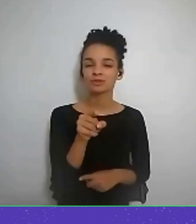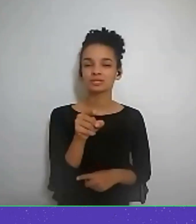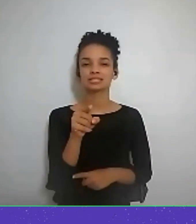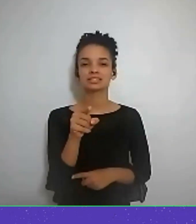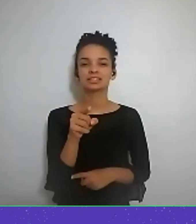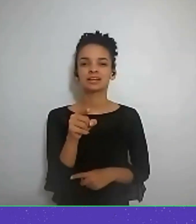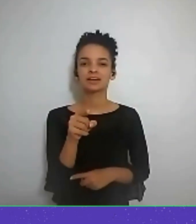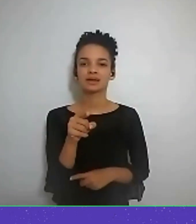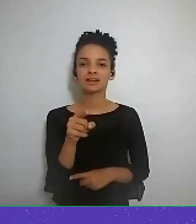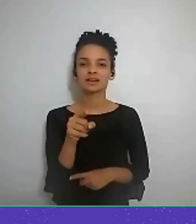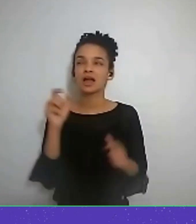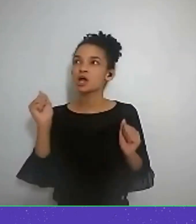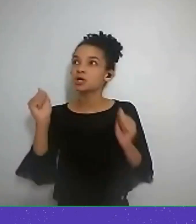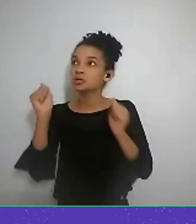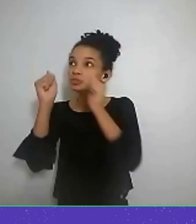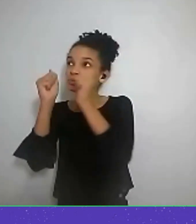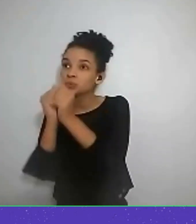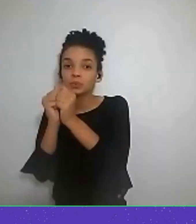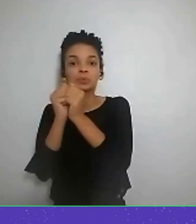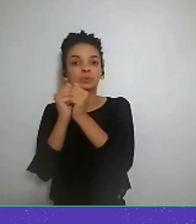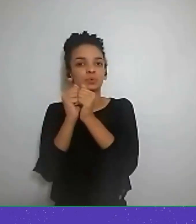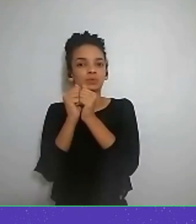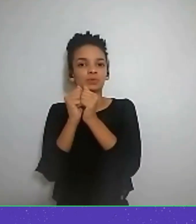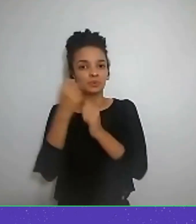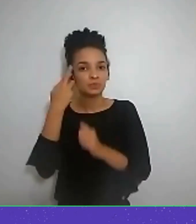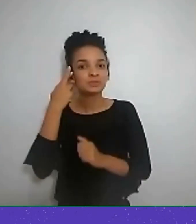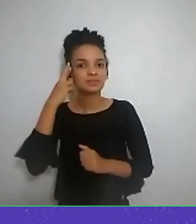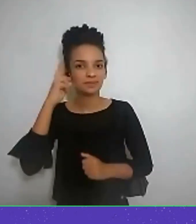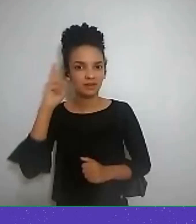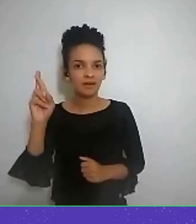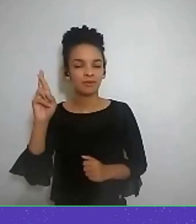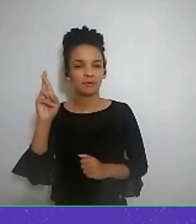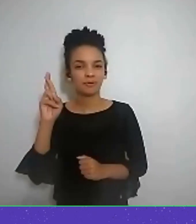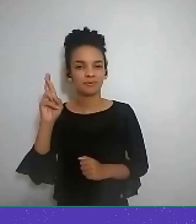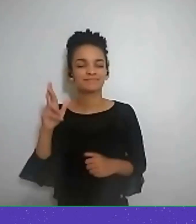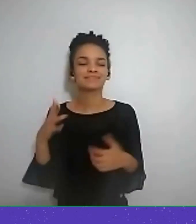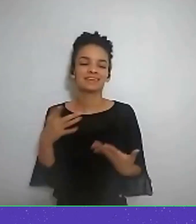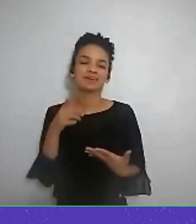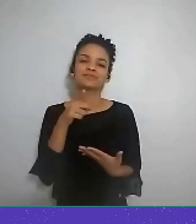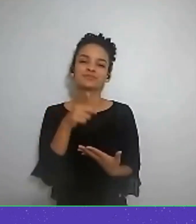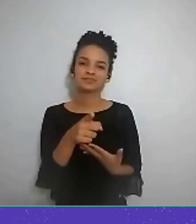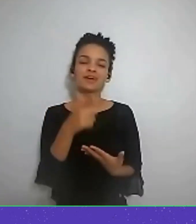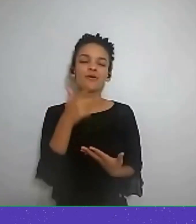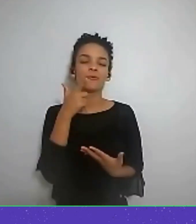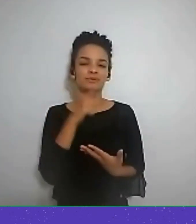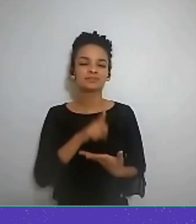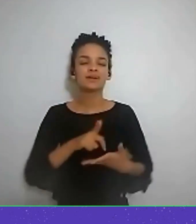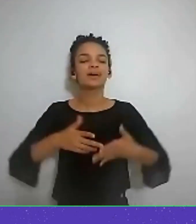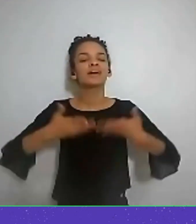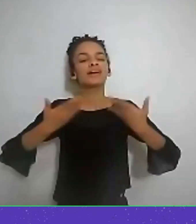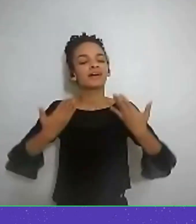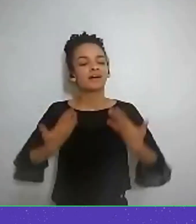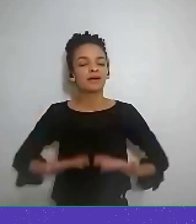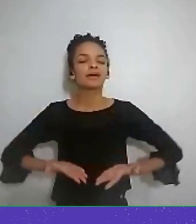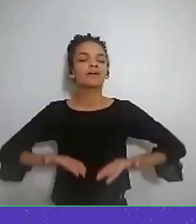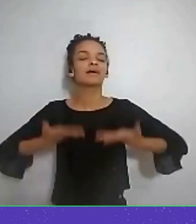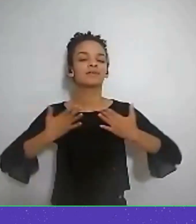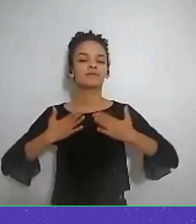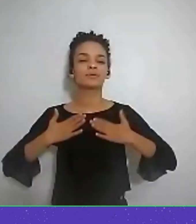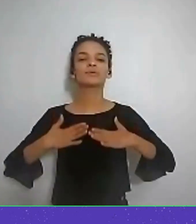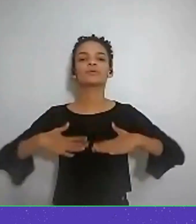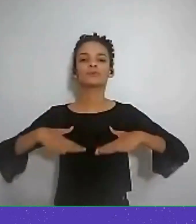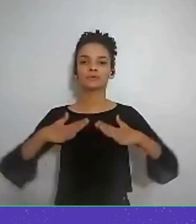Senhor, o jugo do Senhor, você trabalhará no descanso. Irmãos, nesses